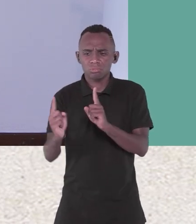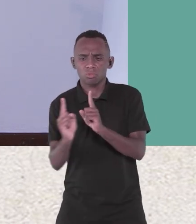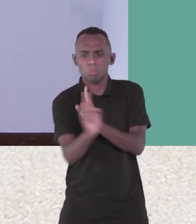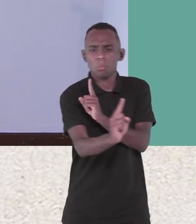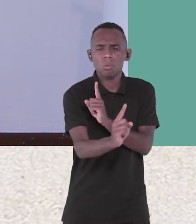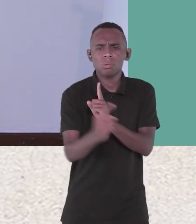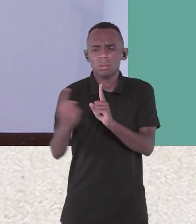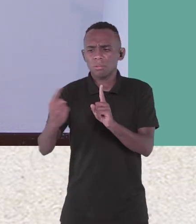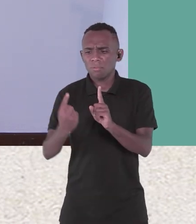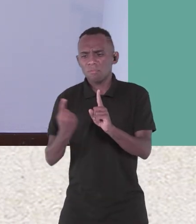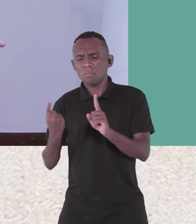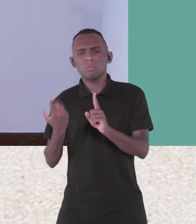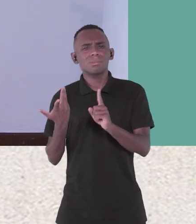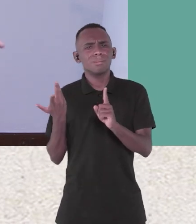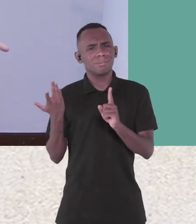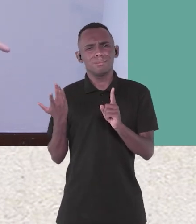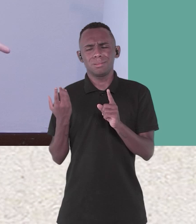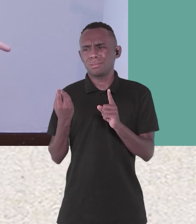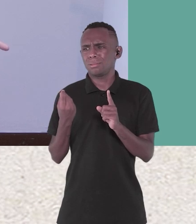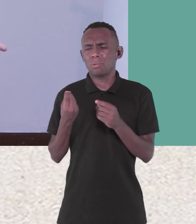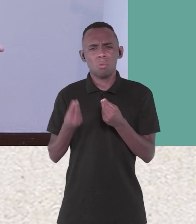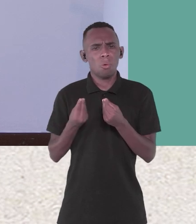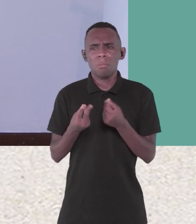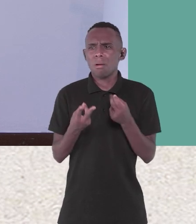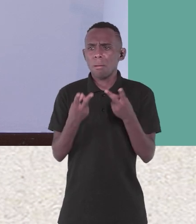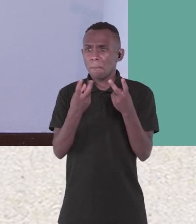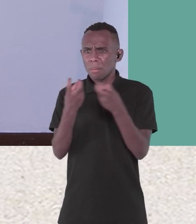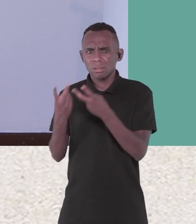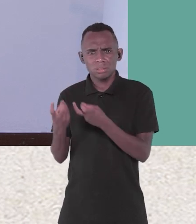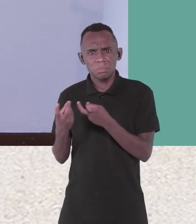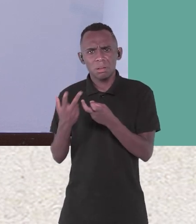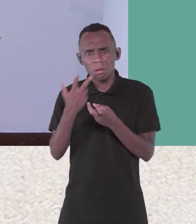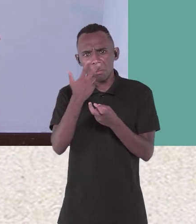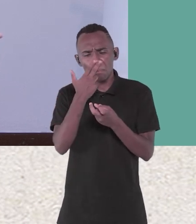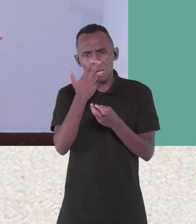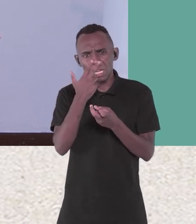FIFA. E ele vai vendo que, obviamente, ele era